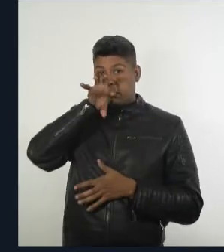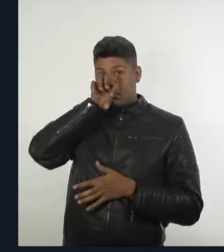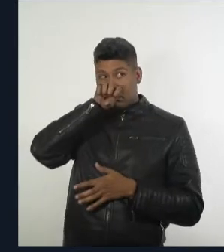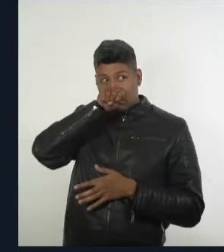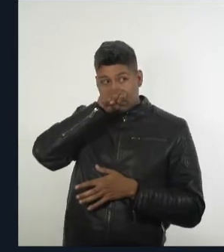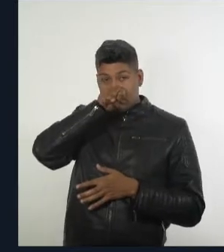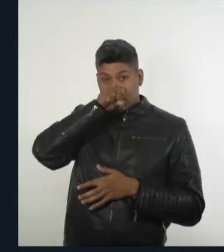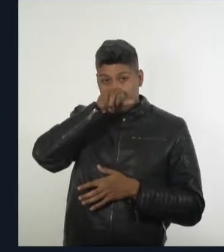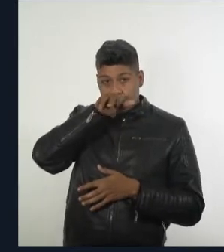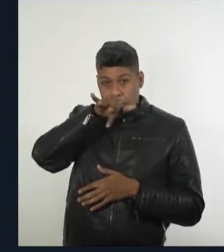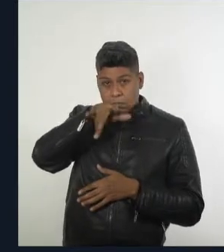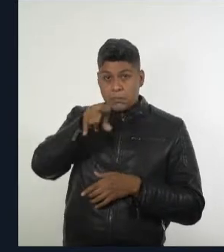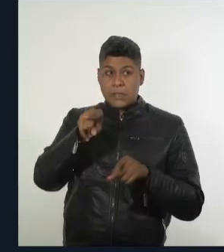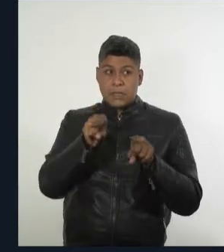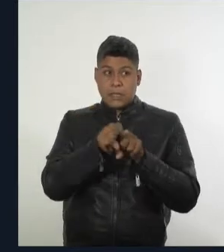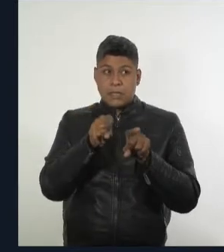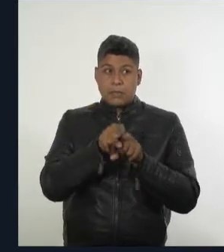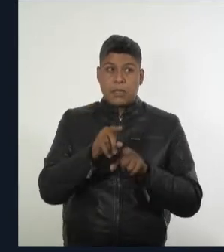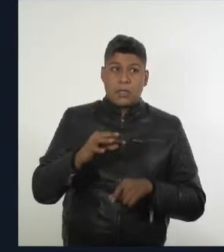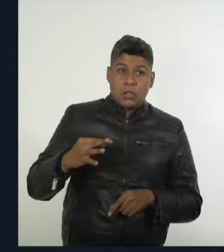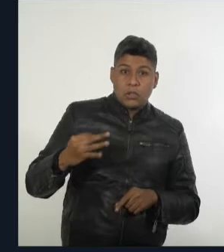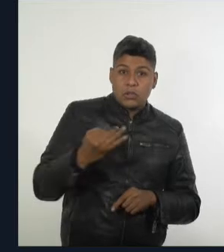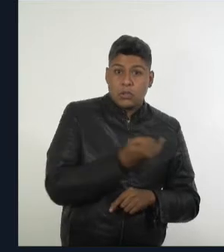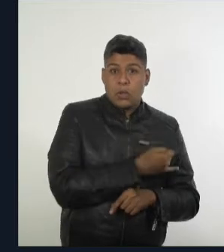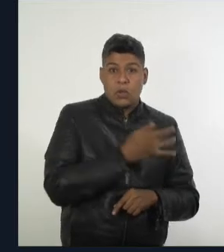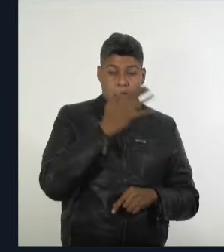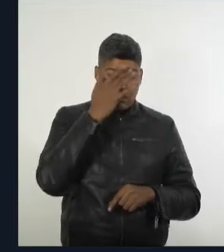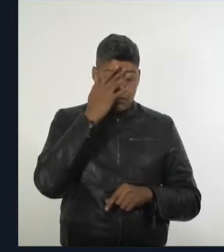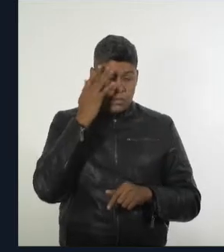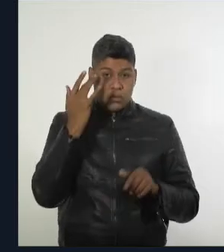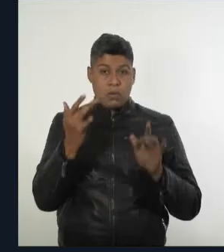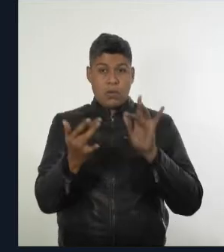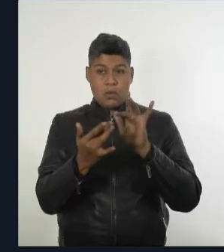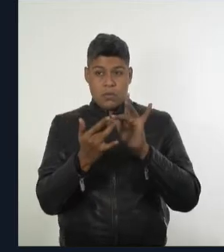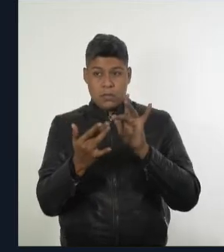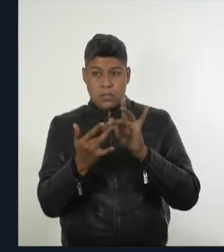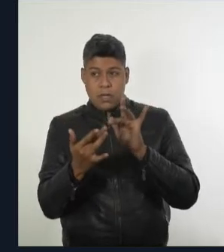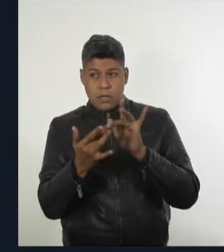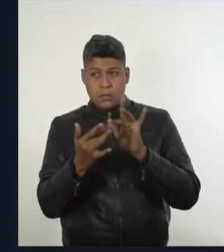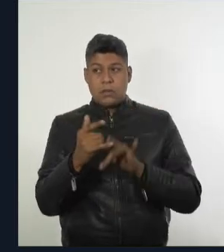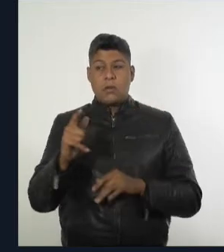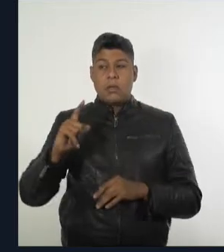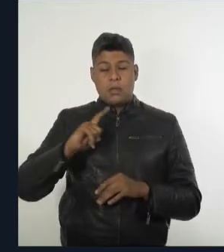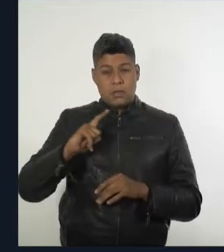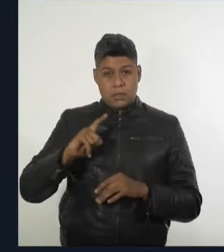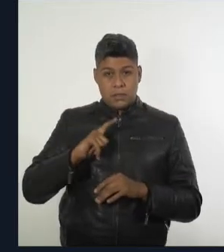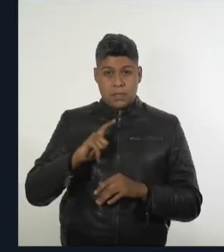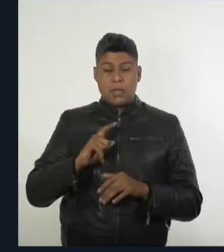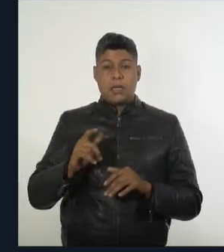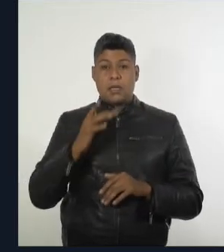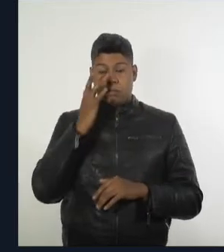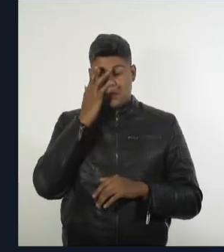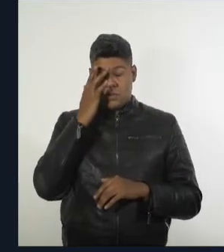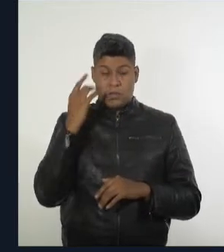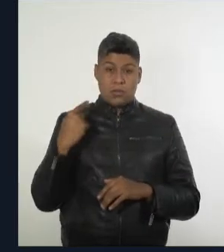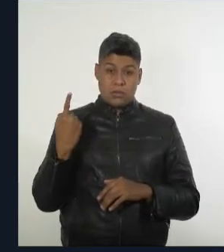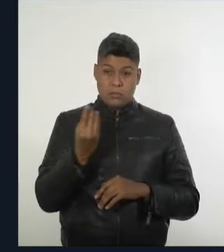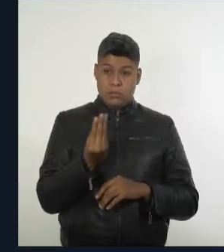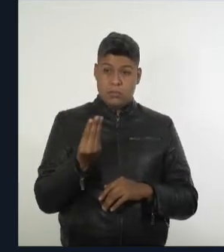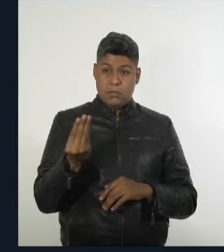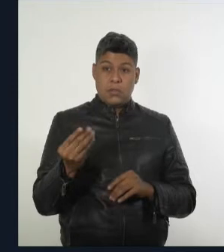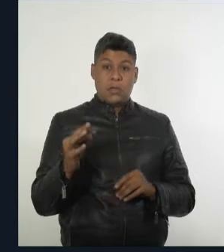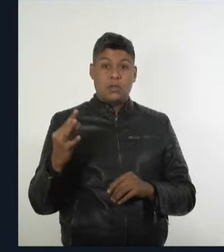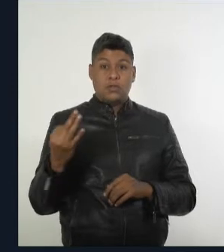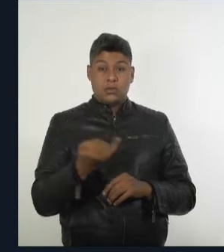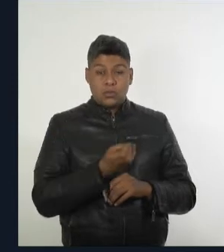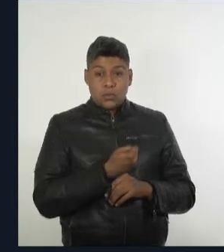também todos os seus comunicantes, todas as pessoas que tomaram contato com essas pessoas. Nós vamos distribuir em toda a